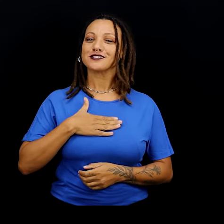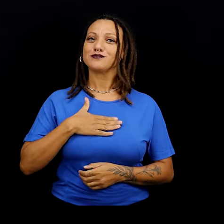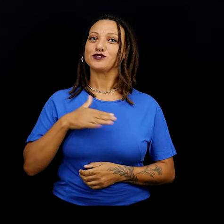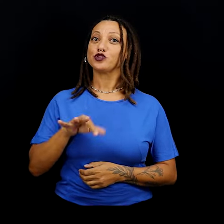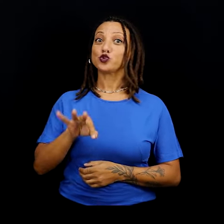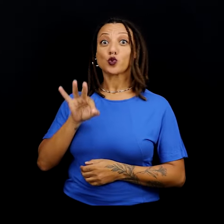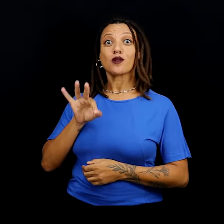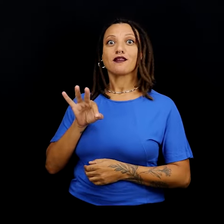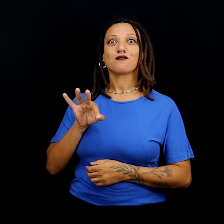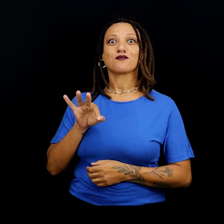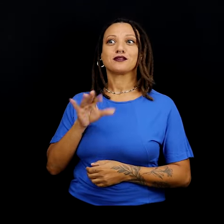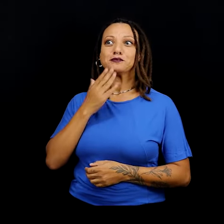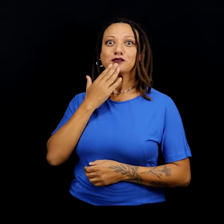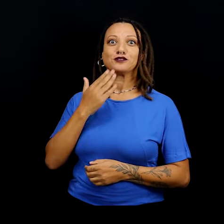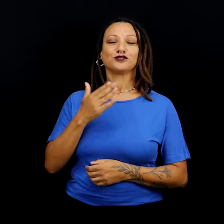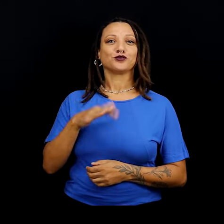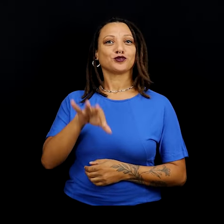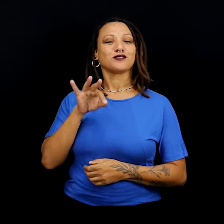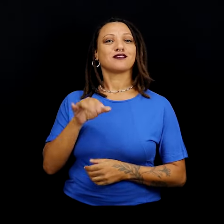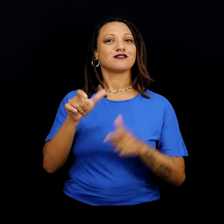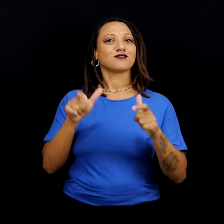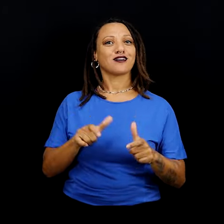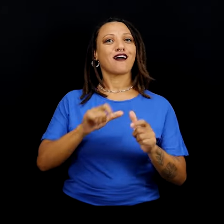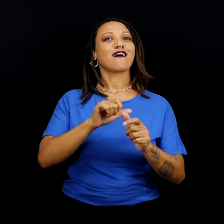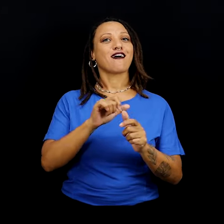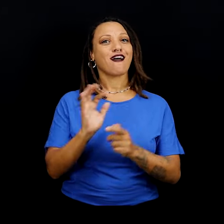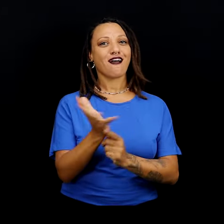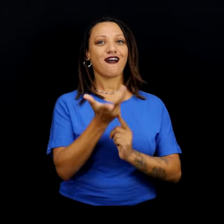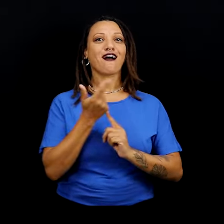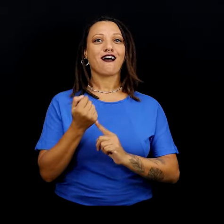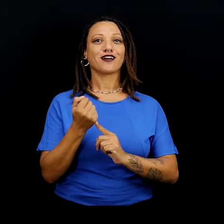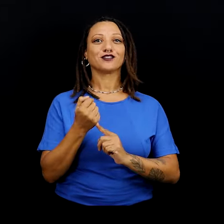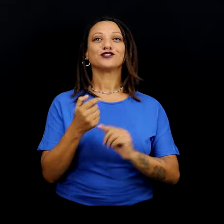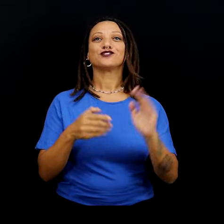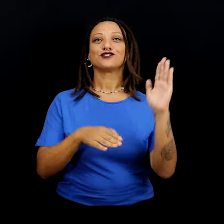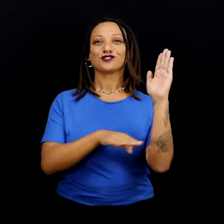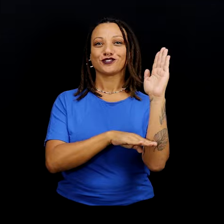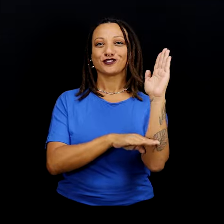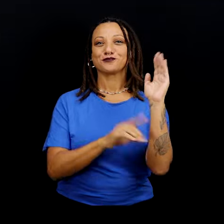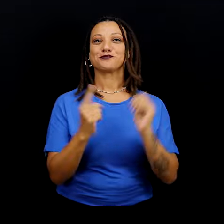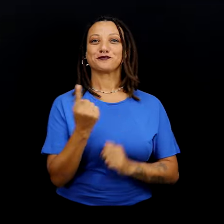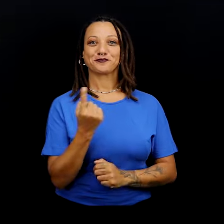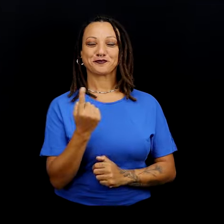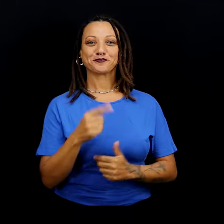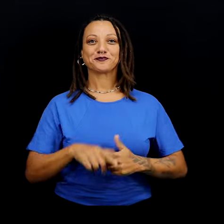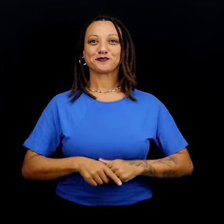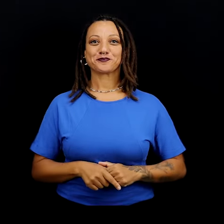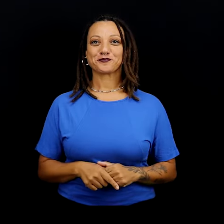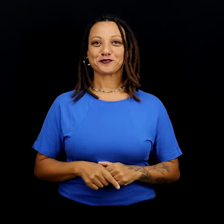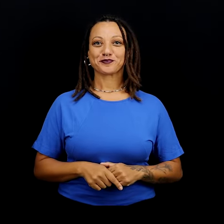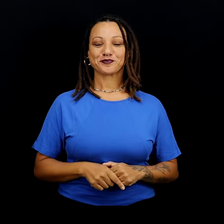fez questão. Uma das primeiras coisas que ele definiu foi que essa obra deveria ficar nesse primeiro andar.